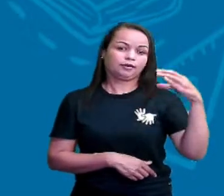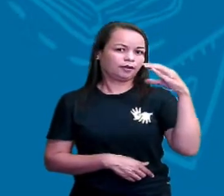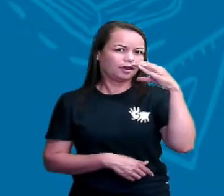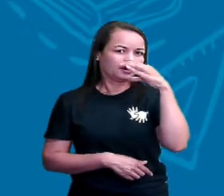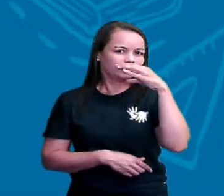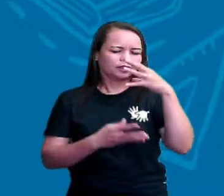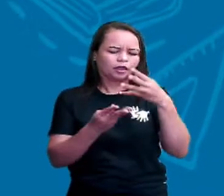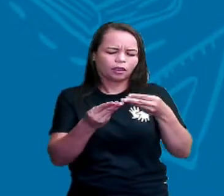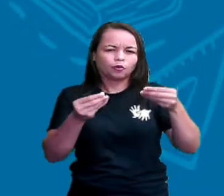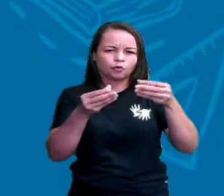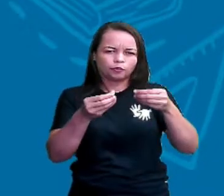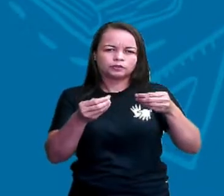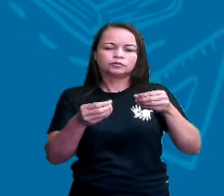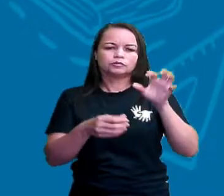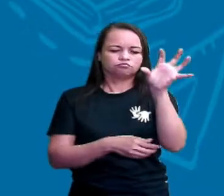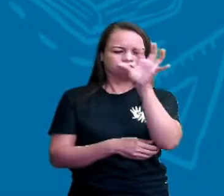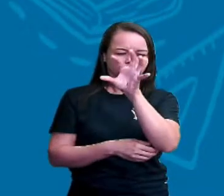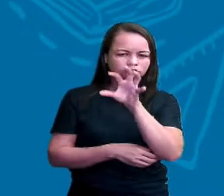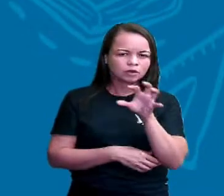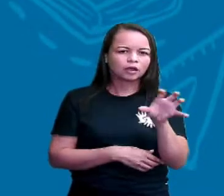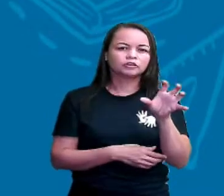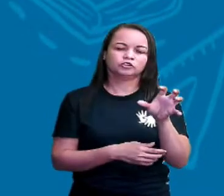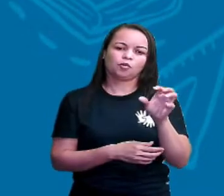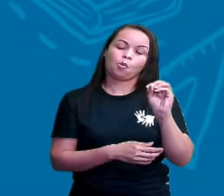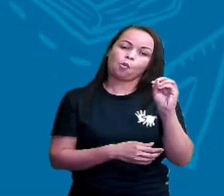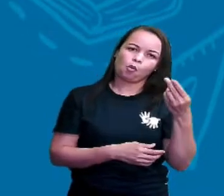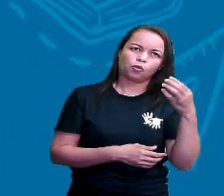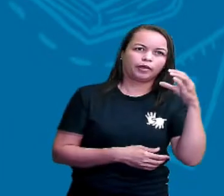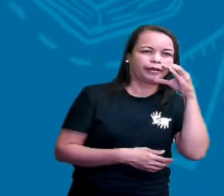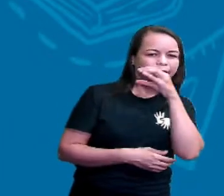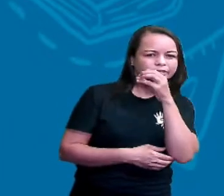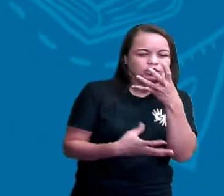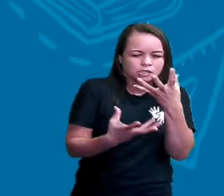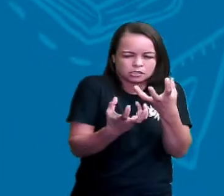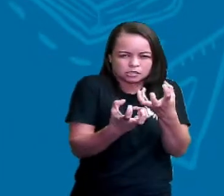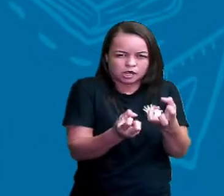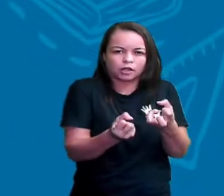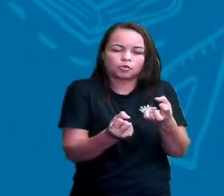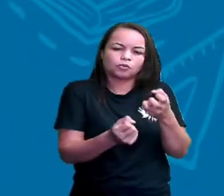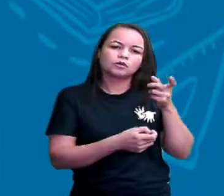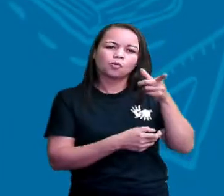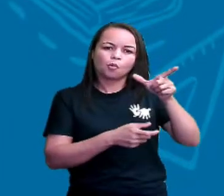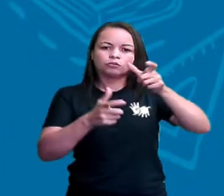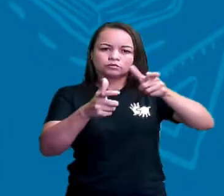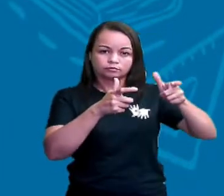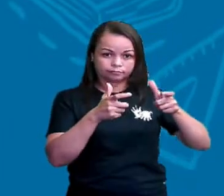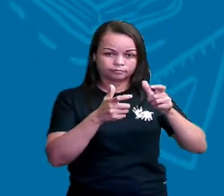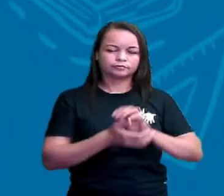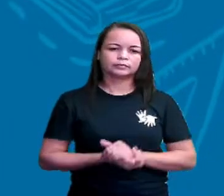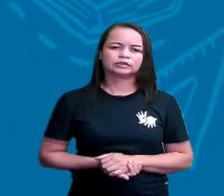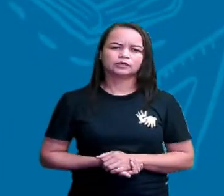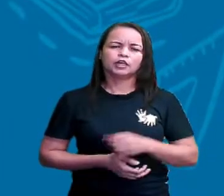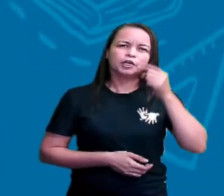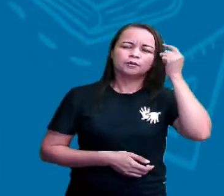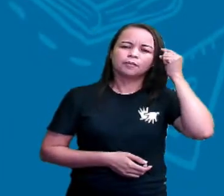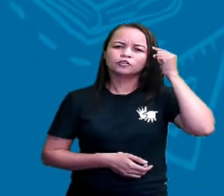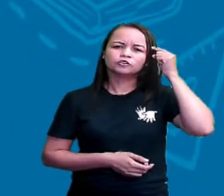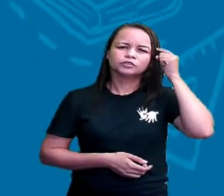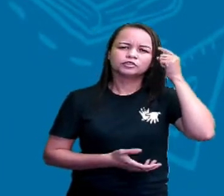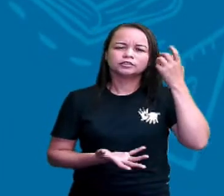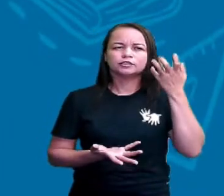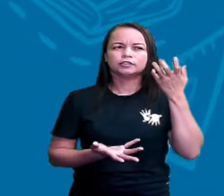algumas regiões, ou quente e seco em outras regiões. Então imagine se um